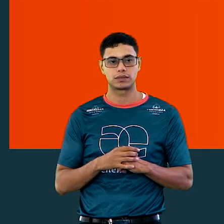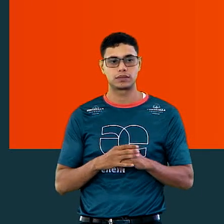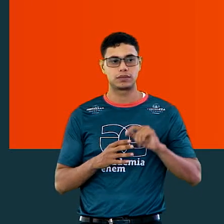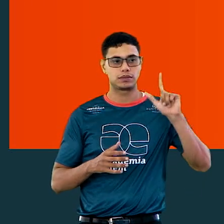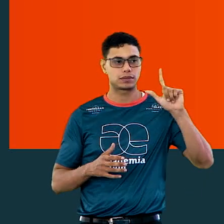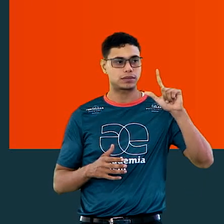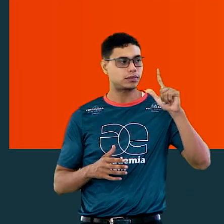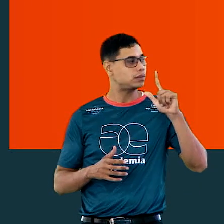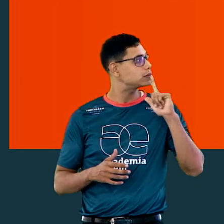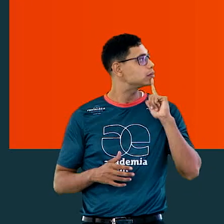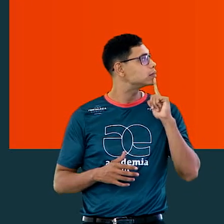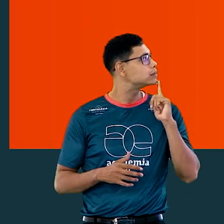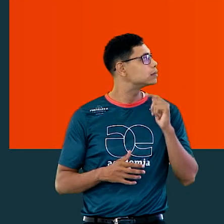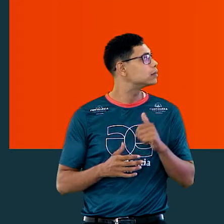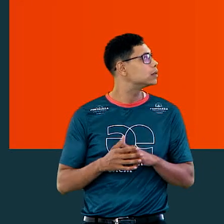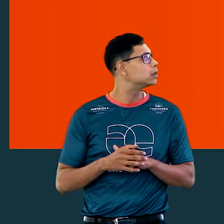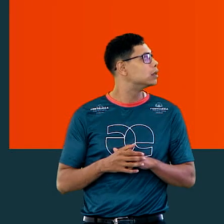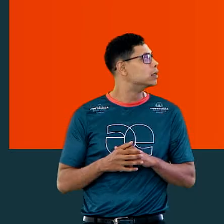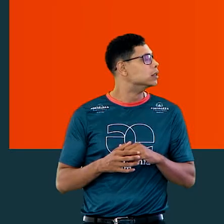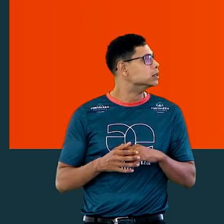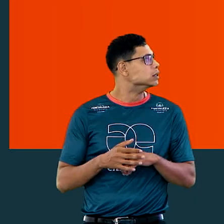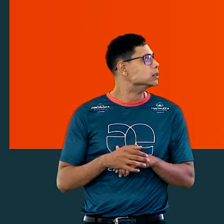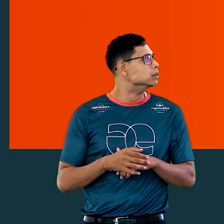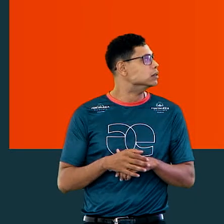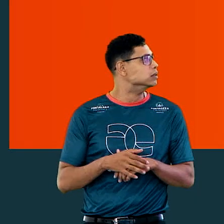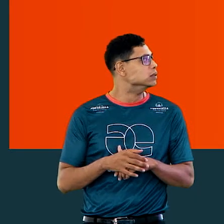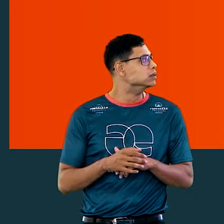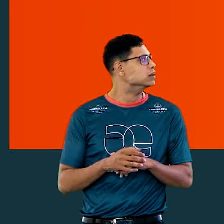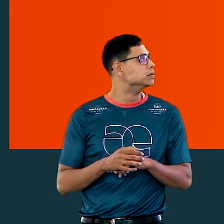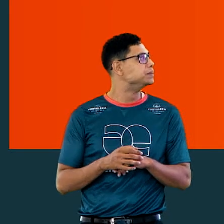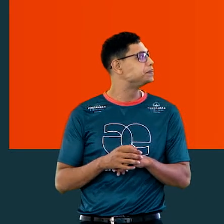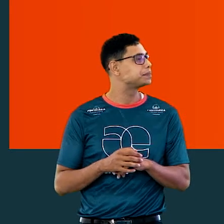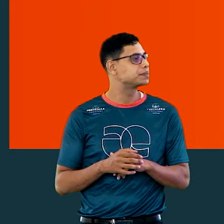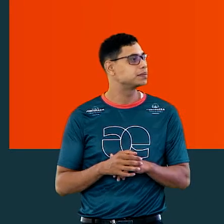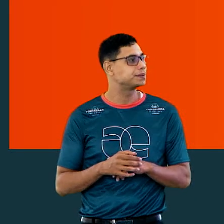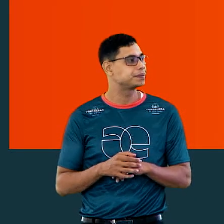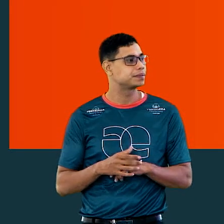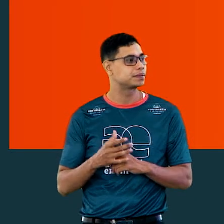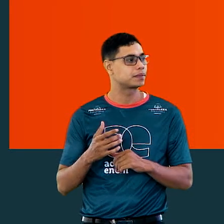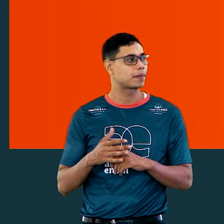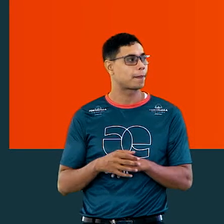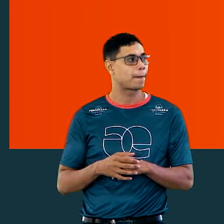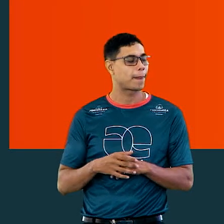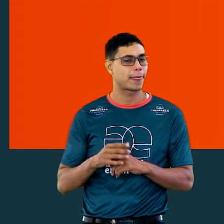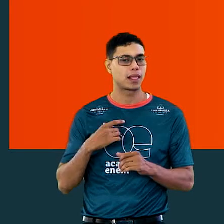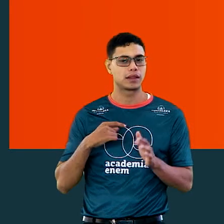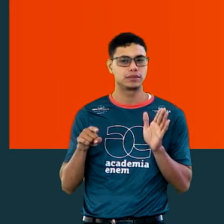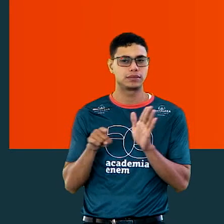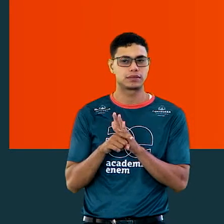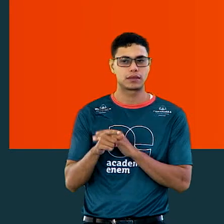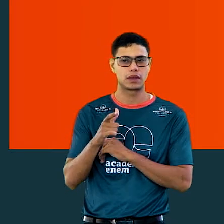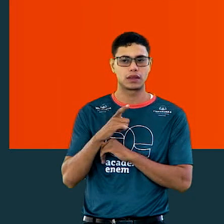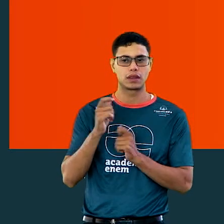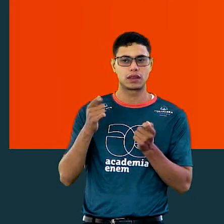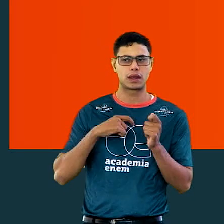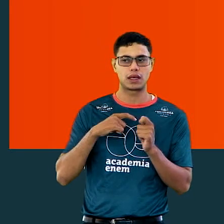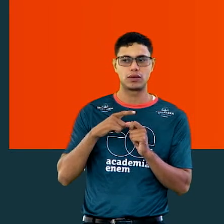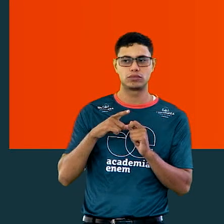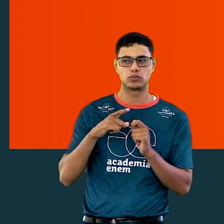L1. Eu não sei se vocês se tocaram. Teve um padrão de resolução dessa com a